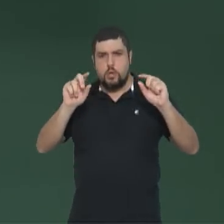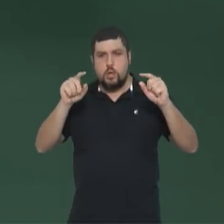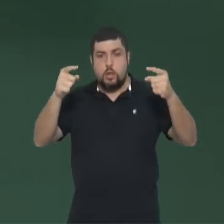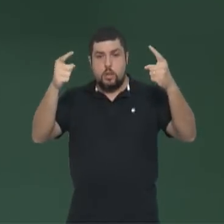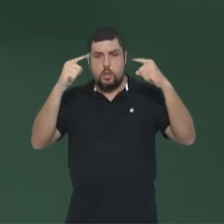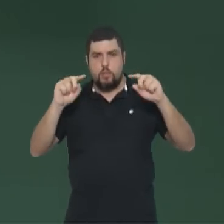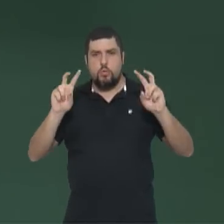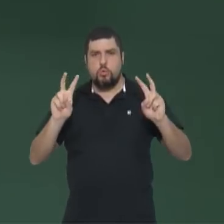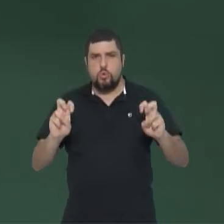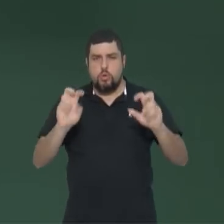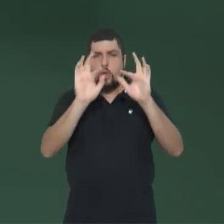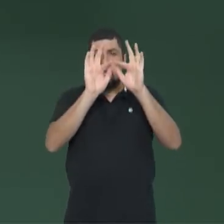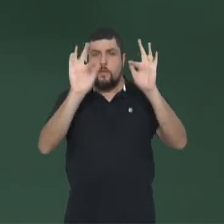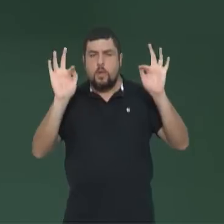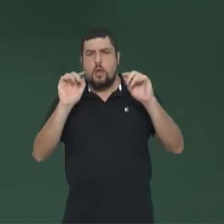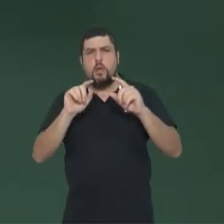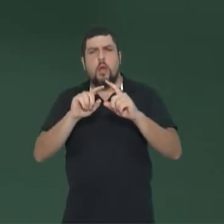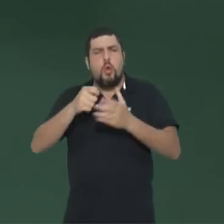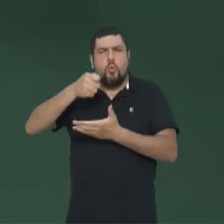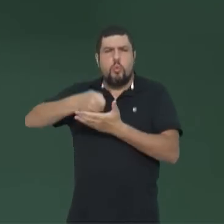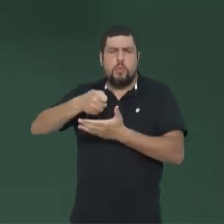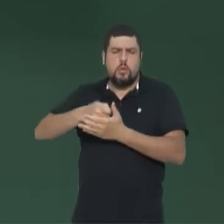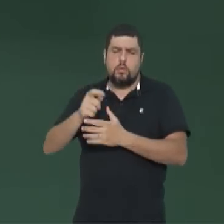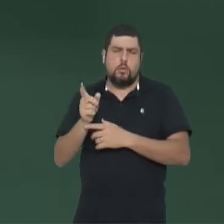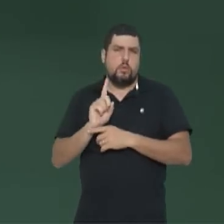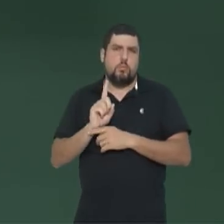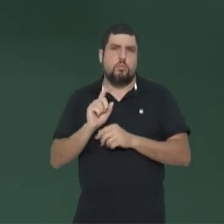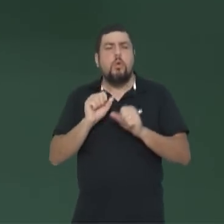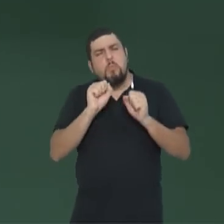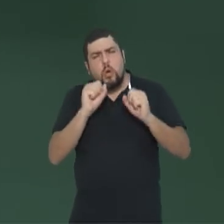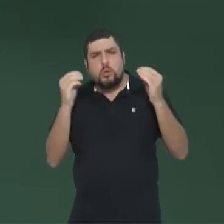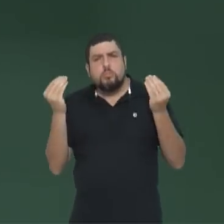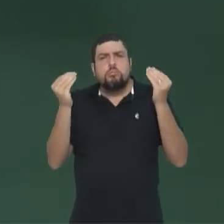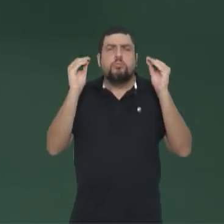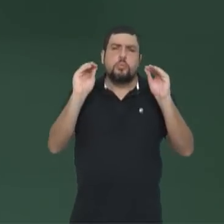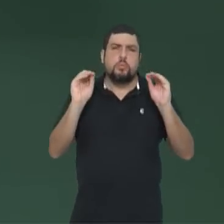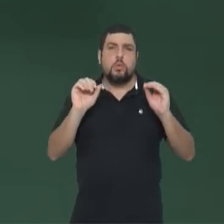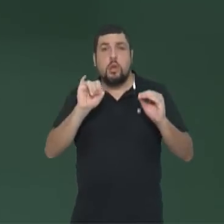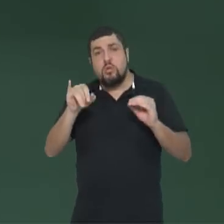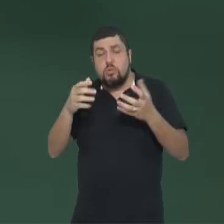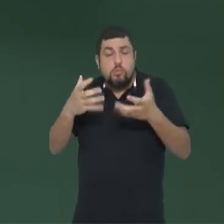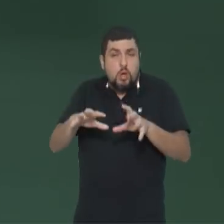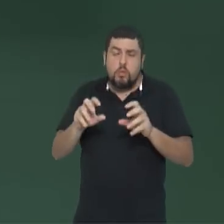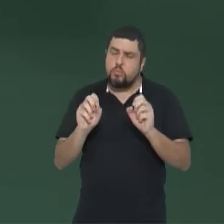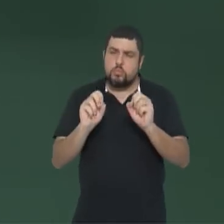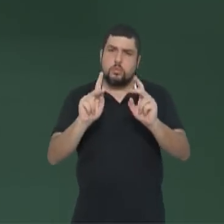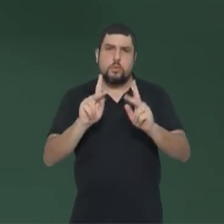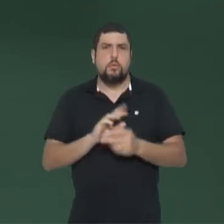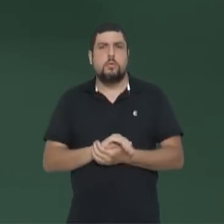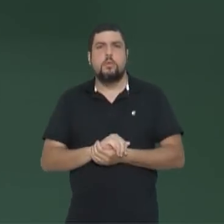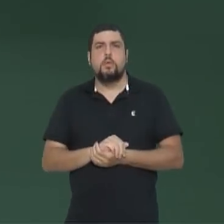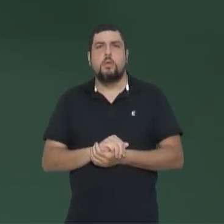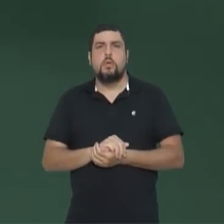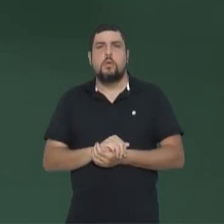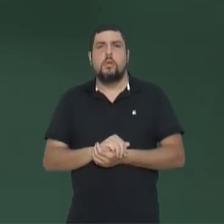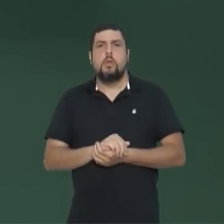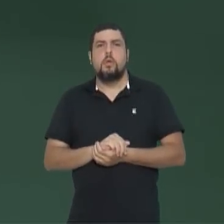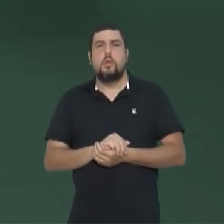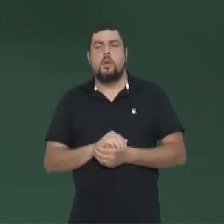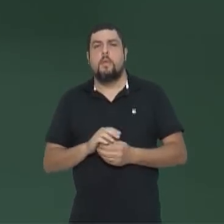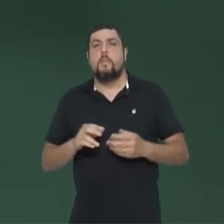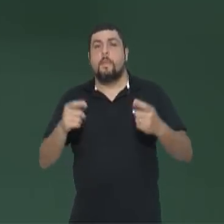pode ter, mas ela não é obrigatória. Então, isso tudo bem se você, de repente, não quiser colocar.